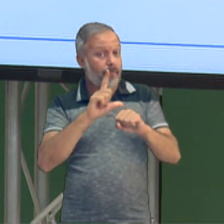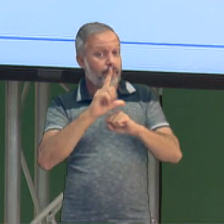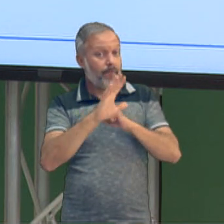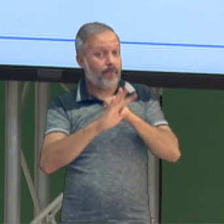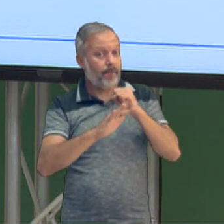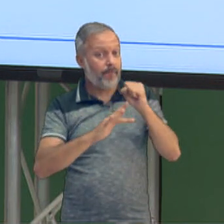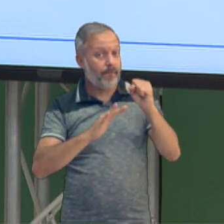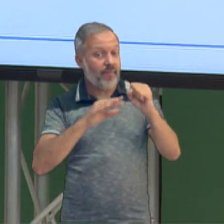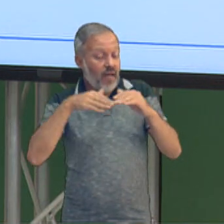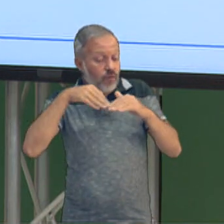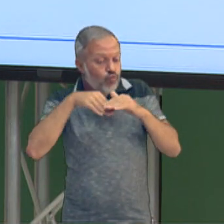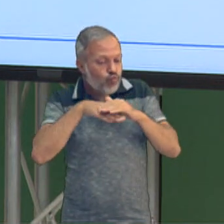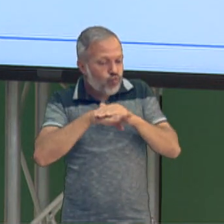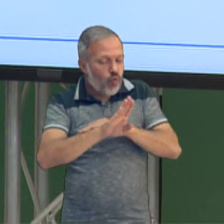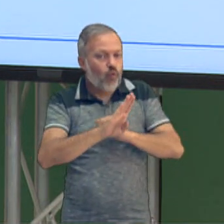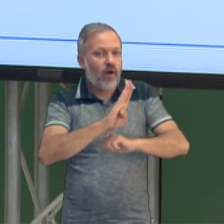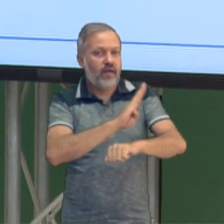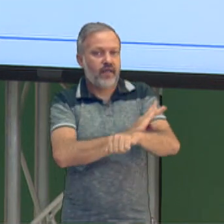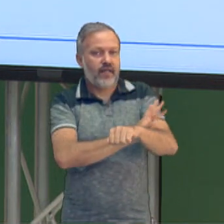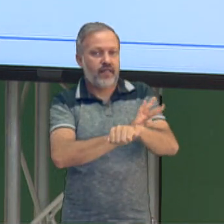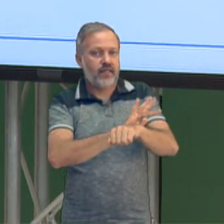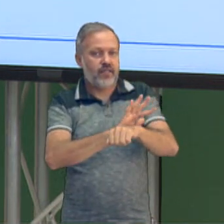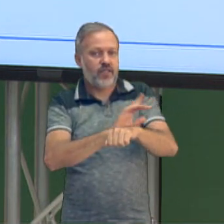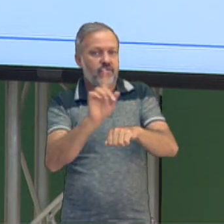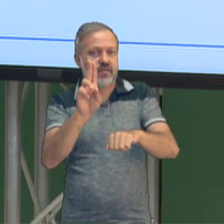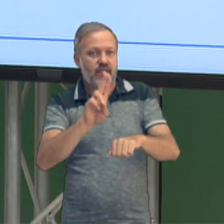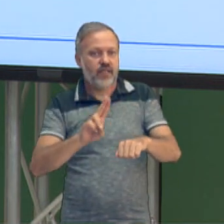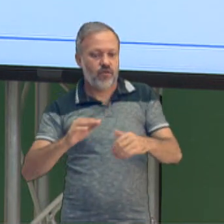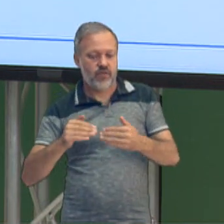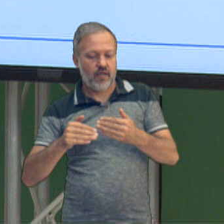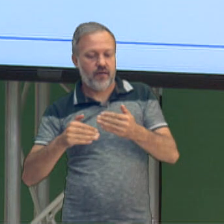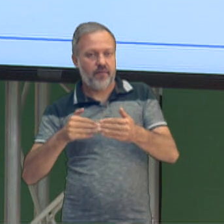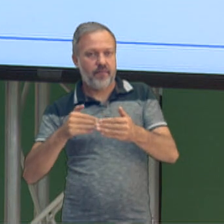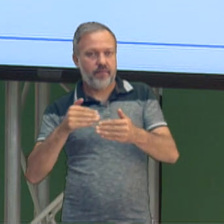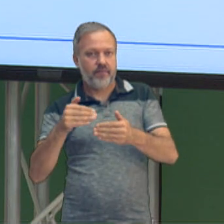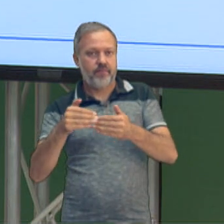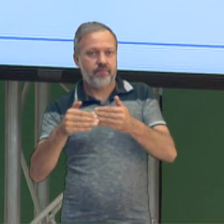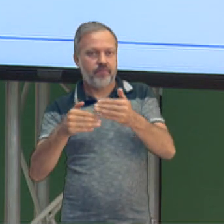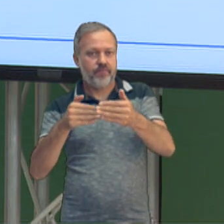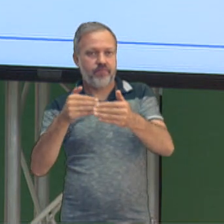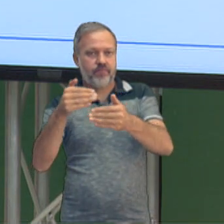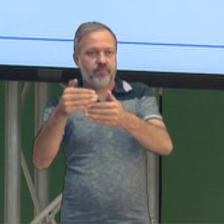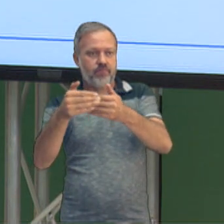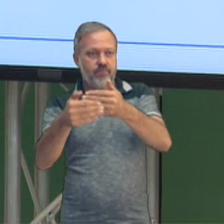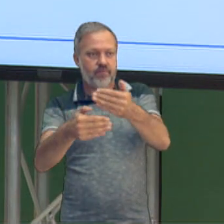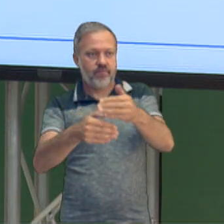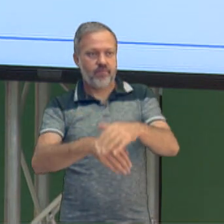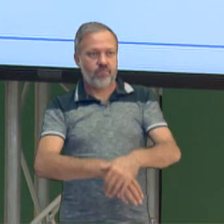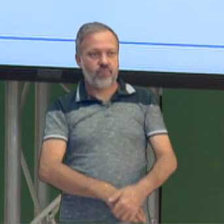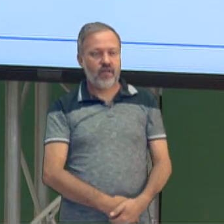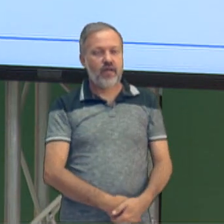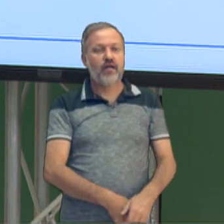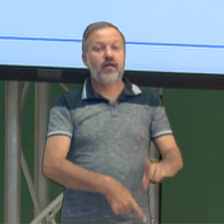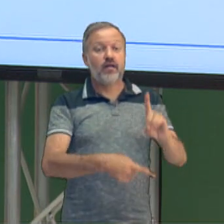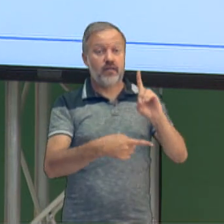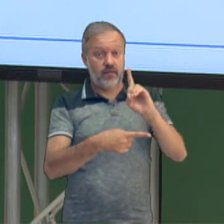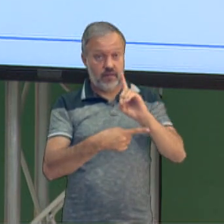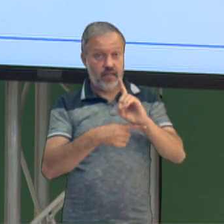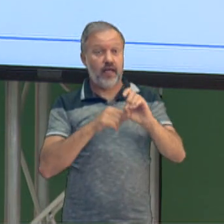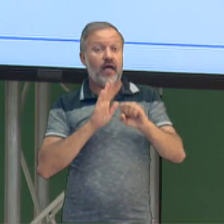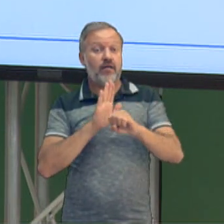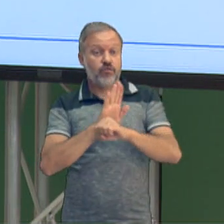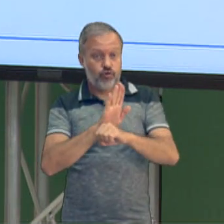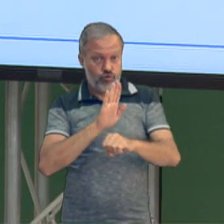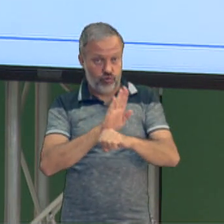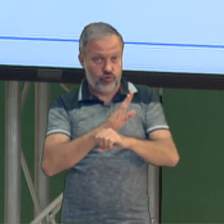para utilizar. Então, não pode ser algo imediato. O imediato era o glicogênio, que é um carboidrato, ok? Ajuda na construção da membrana celular, a